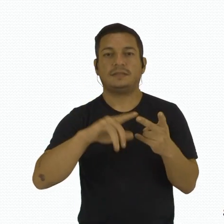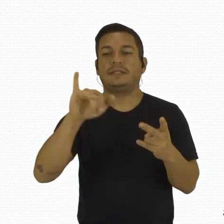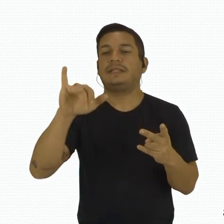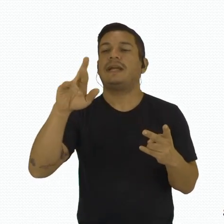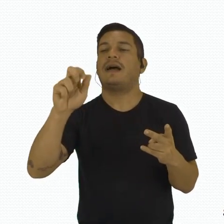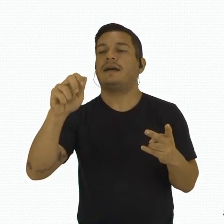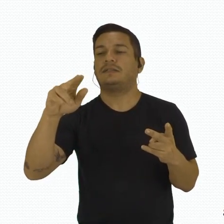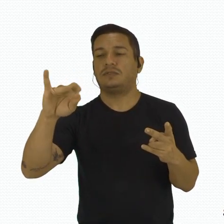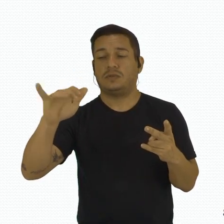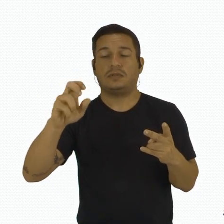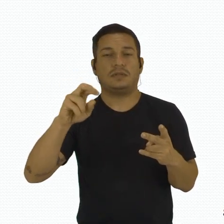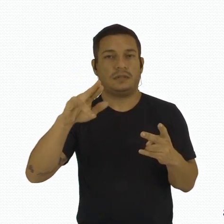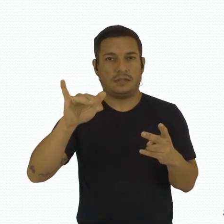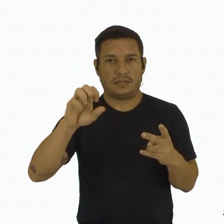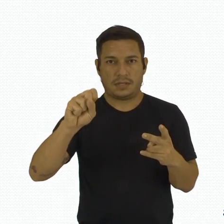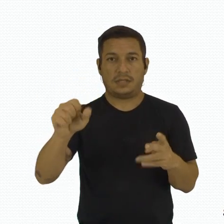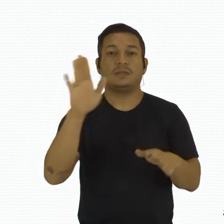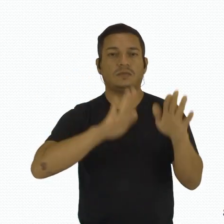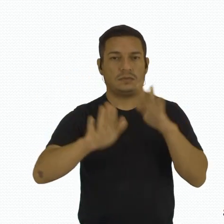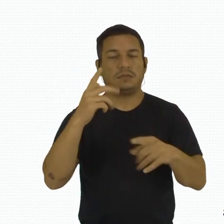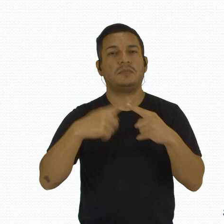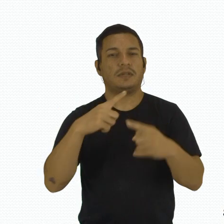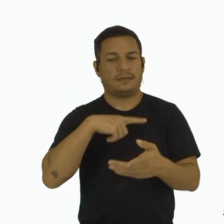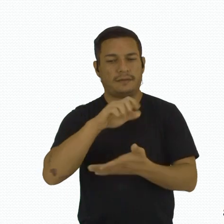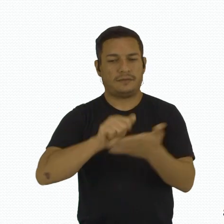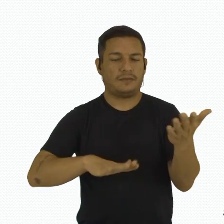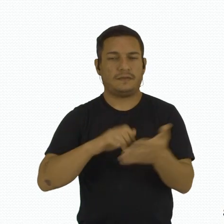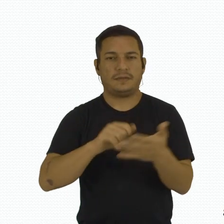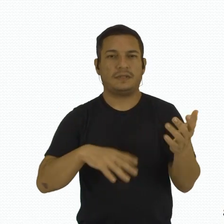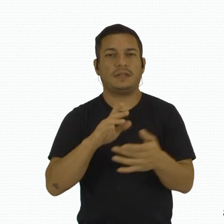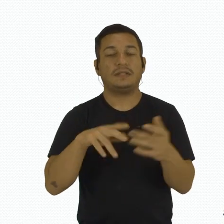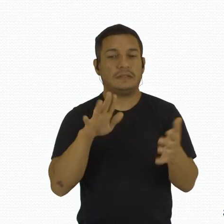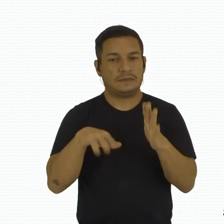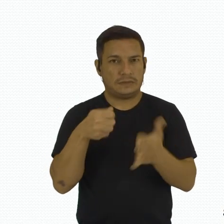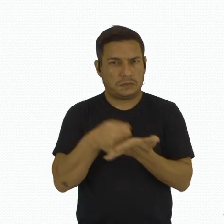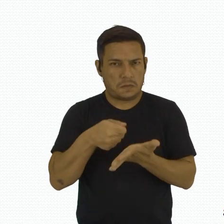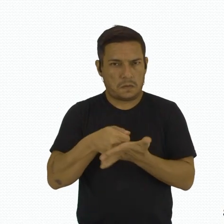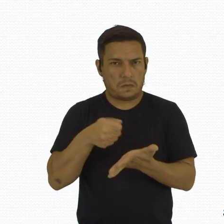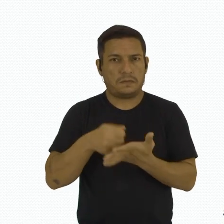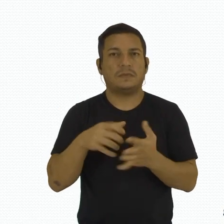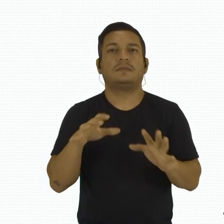Tome cuidado com isso, porque tem muita atividade que gosta de cobrar isso, tá?